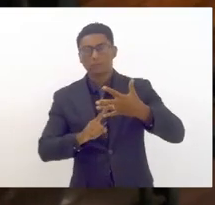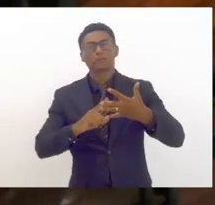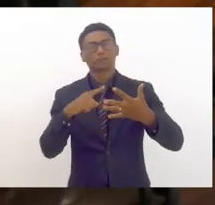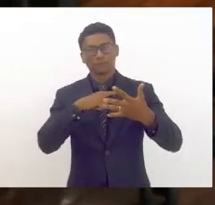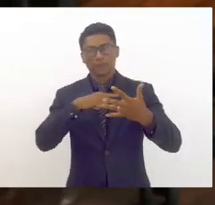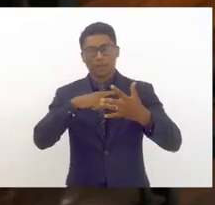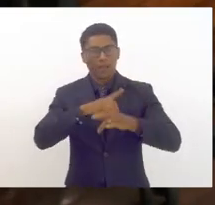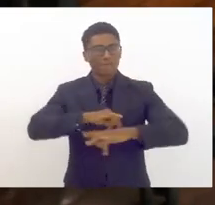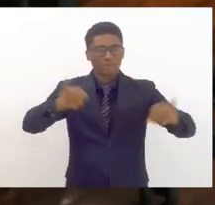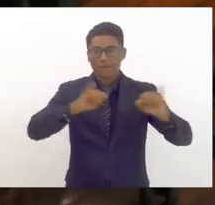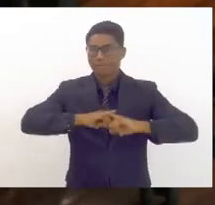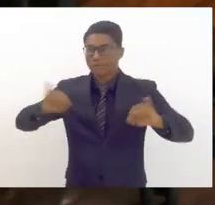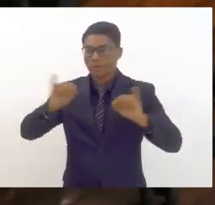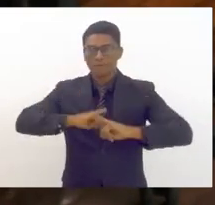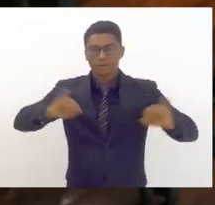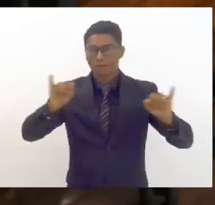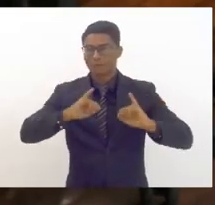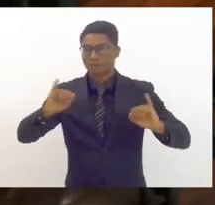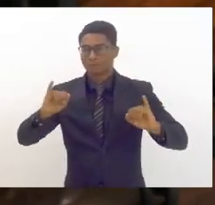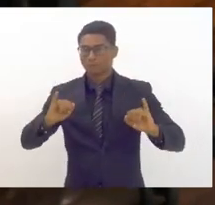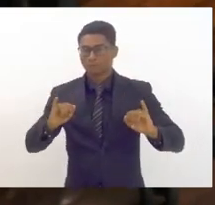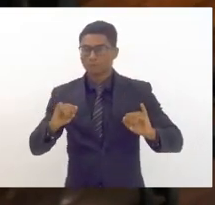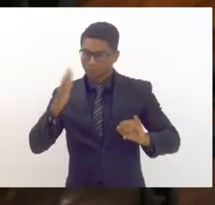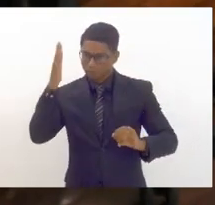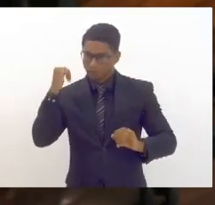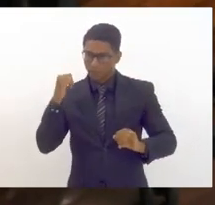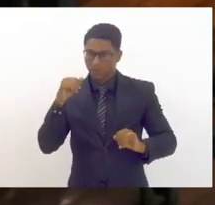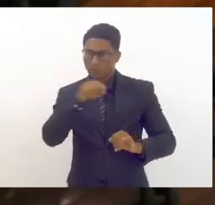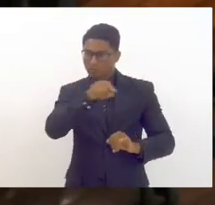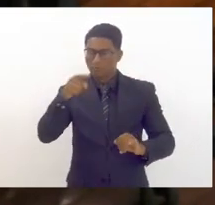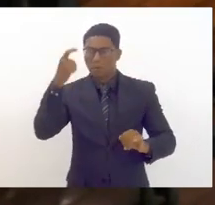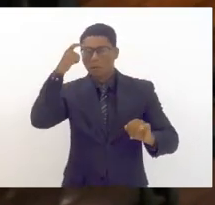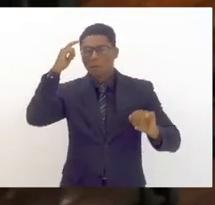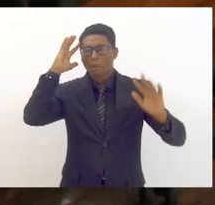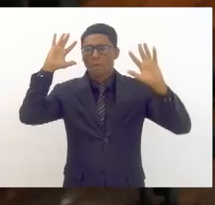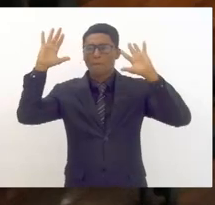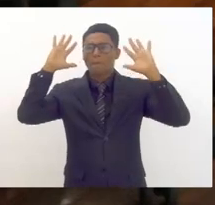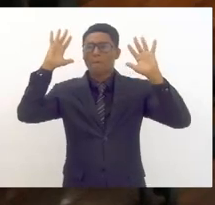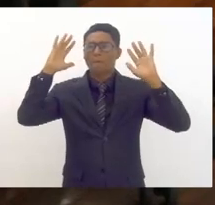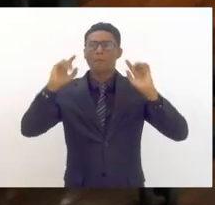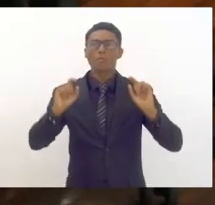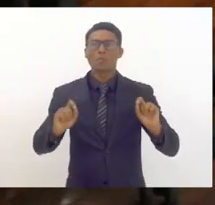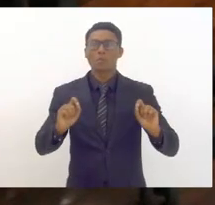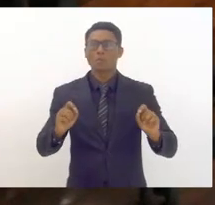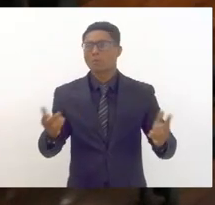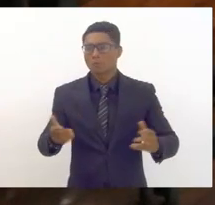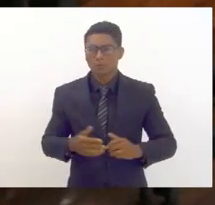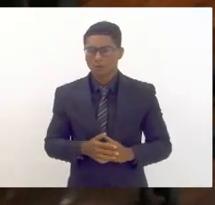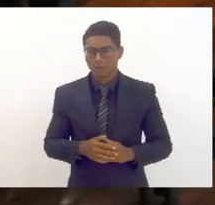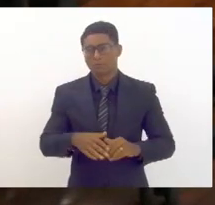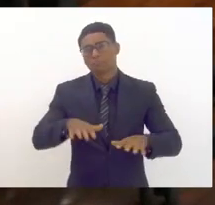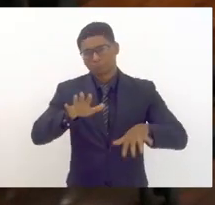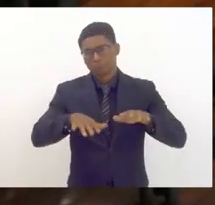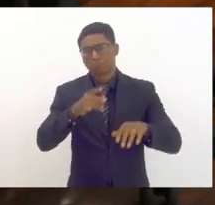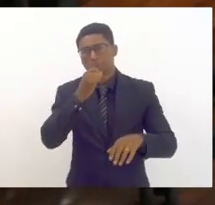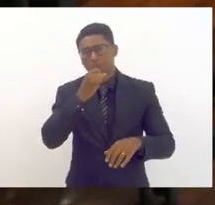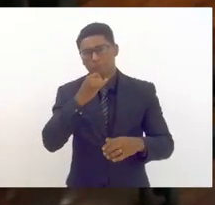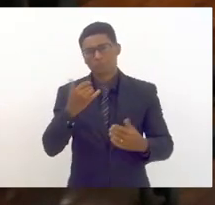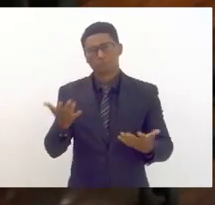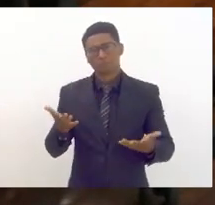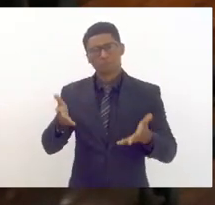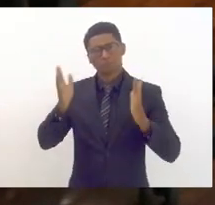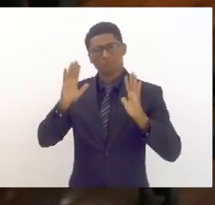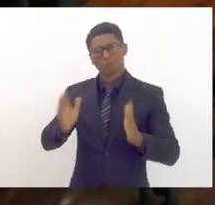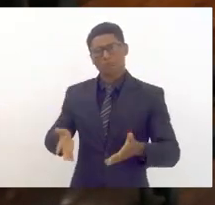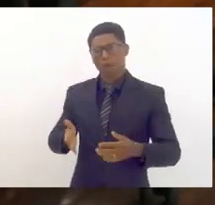Sei que nessa minha fala vocês devem estar perguntando o seguinte, pode estar passando pela cabeça de todos. Mas já com